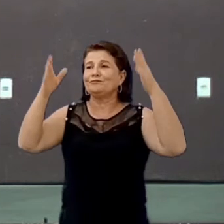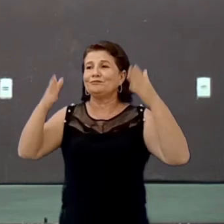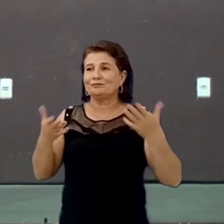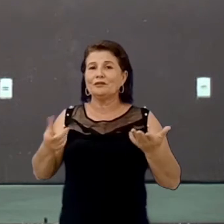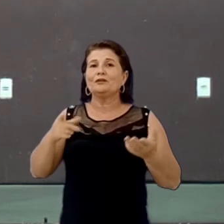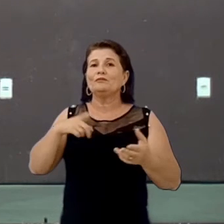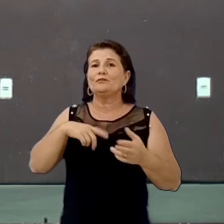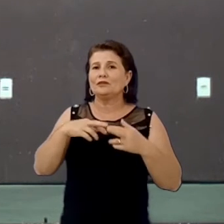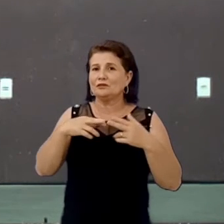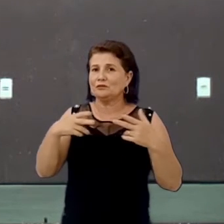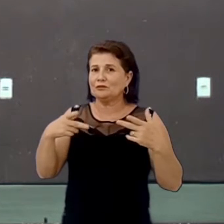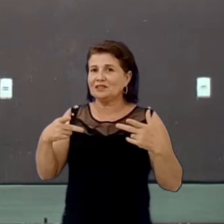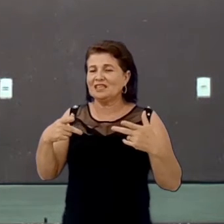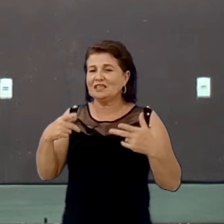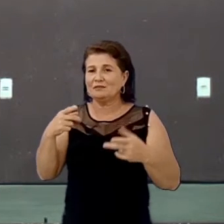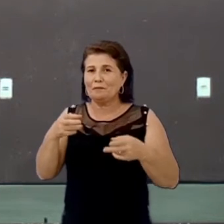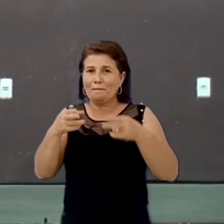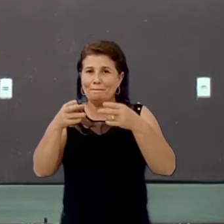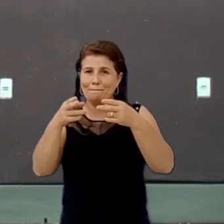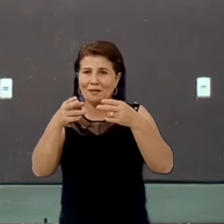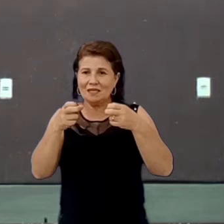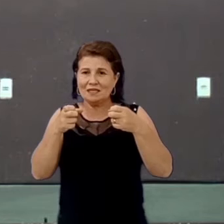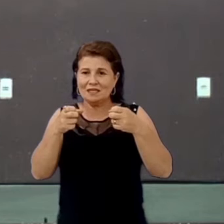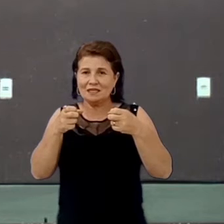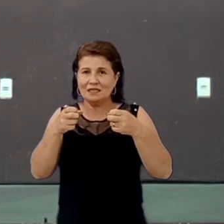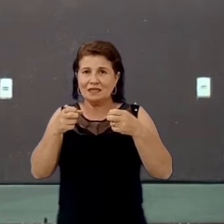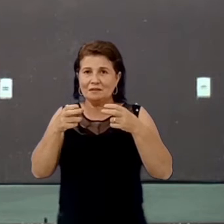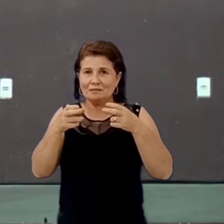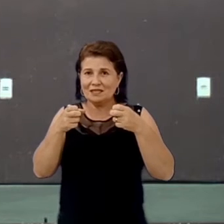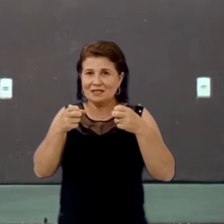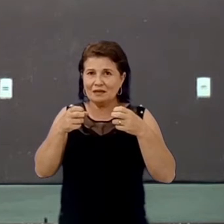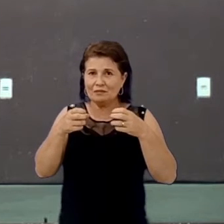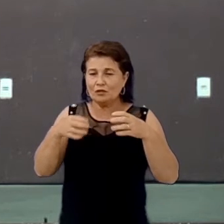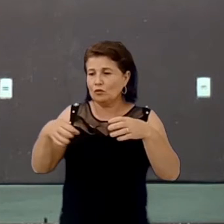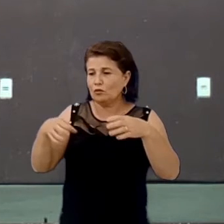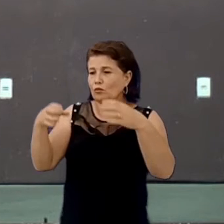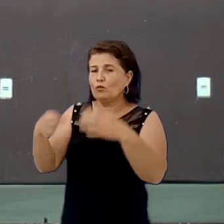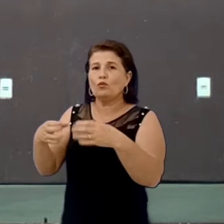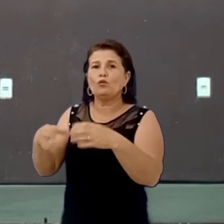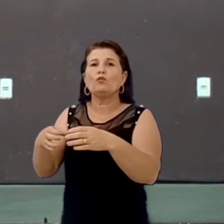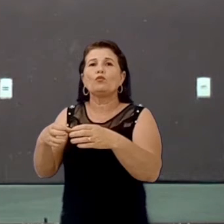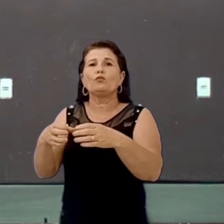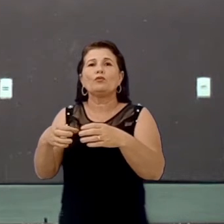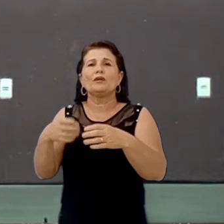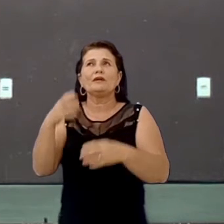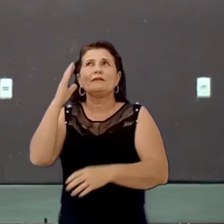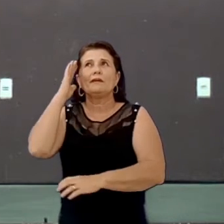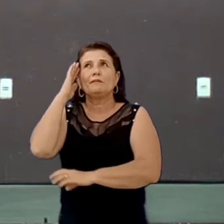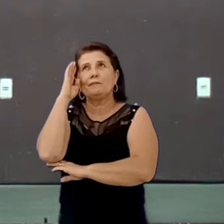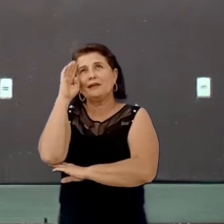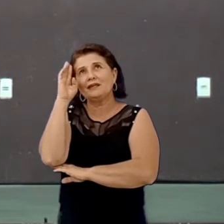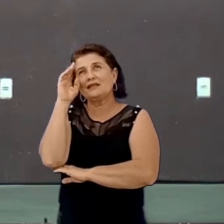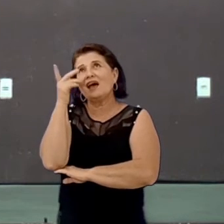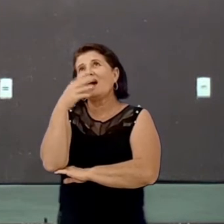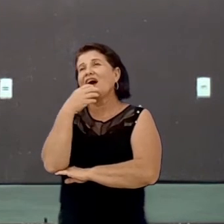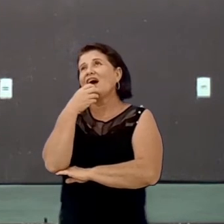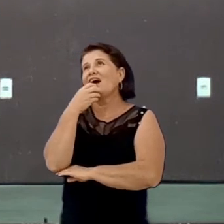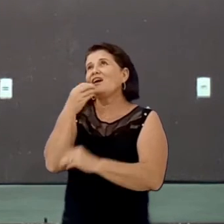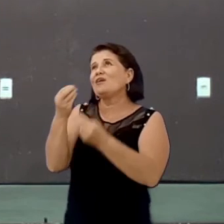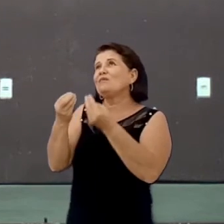Muitas vezes a gente se engana e olha para comunidades aí fora e pensa, como eu queria receber